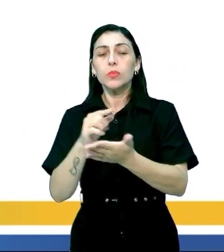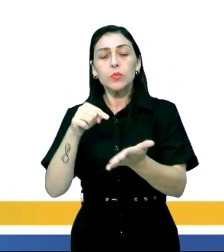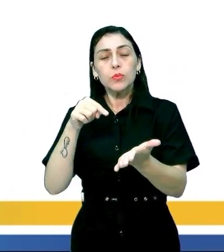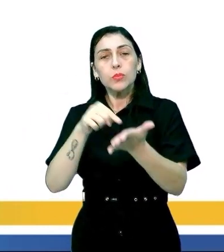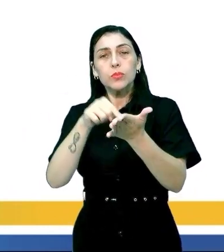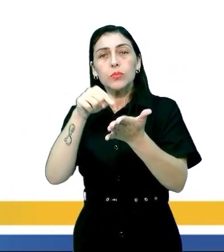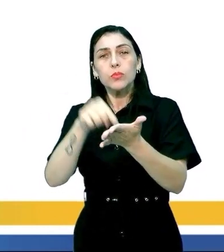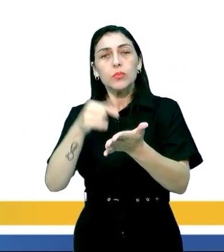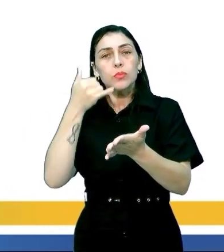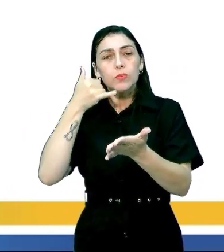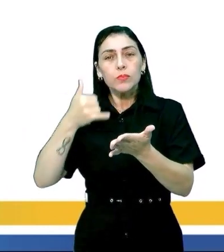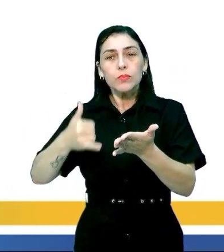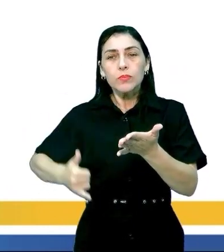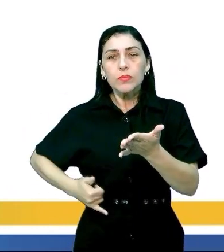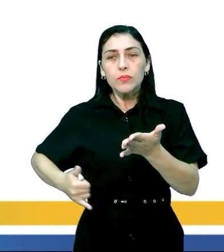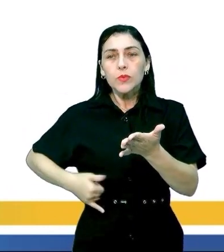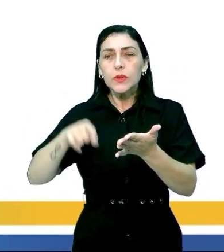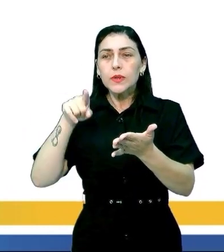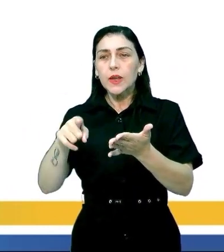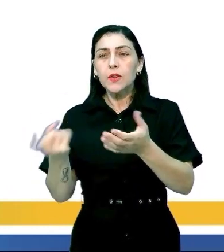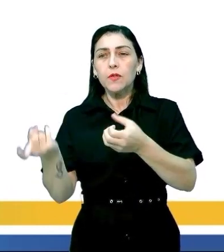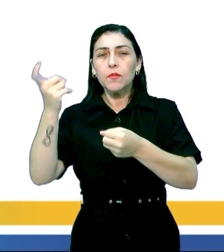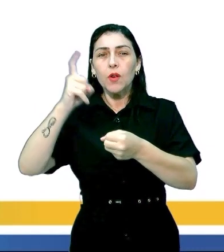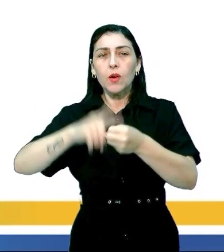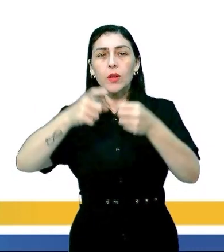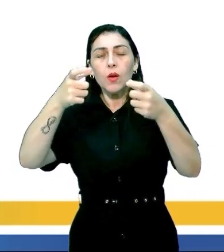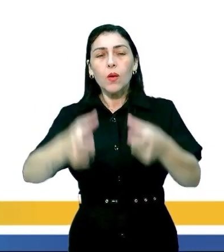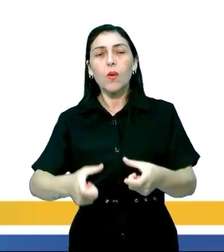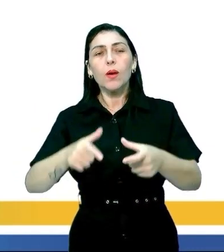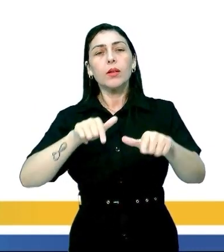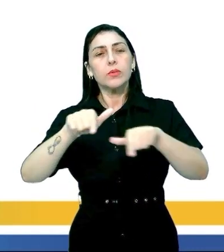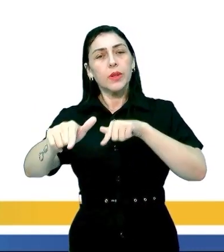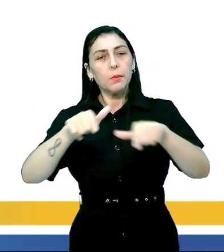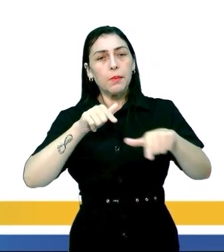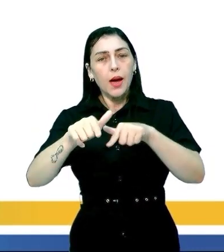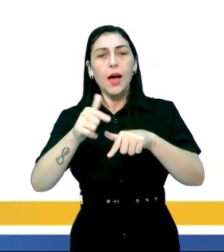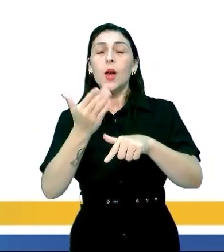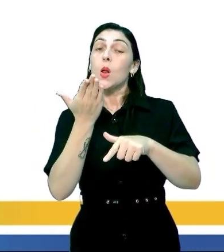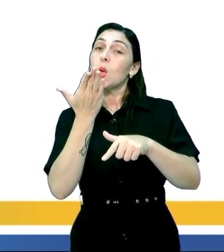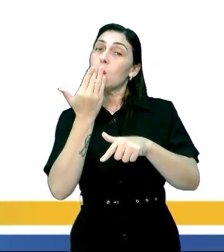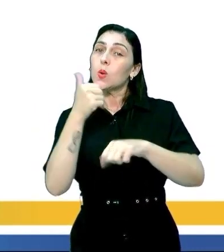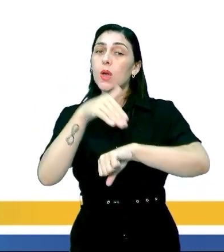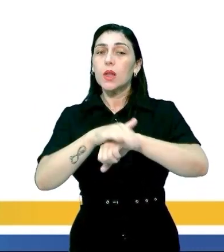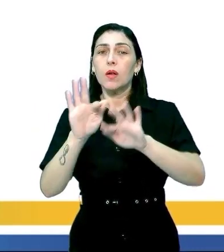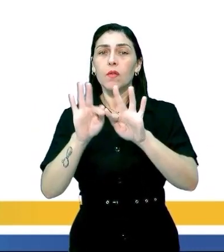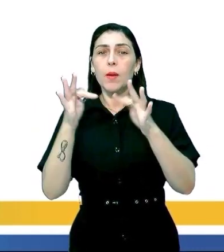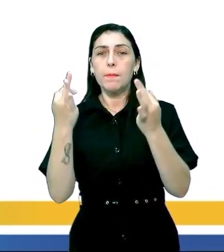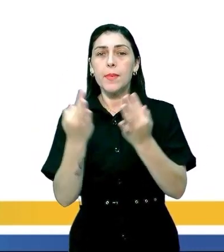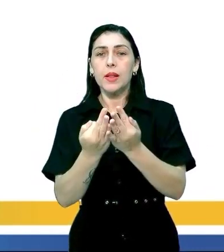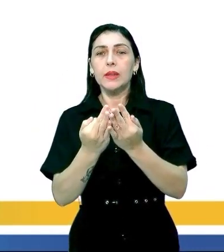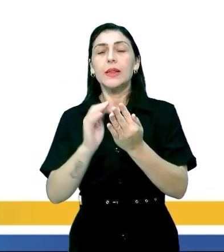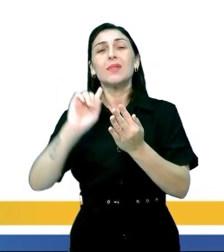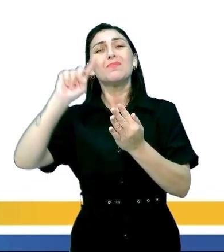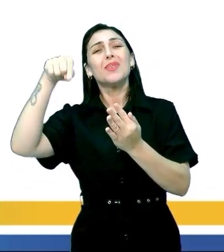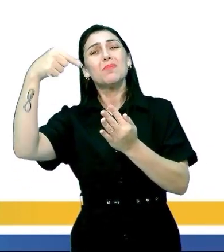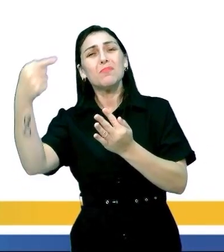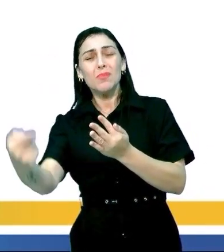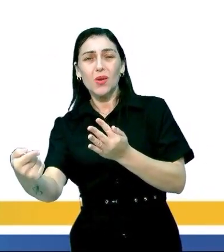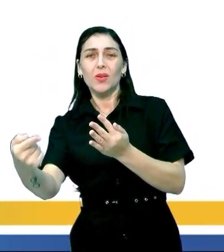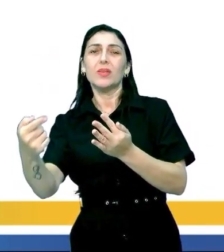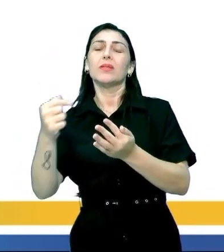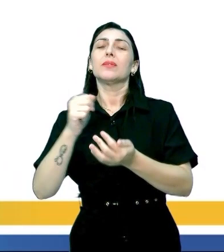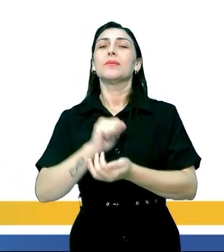alguns toques na tela do celular, você está de volta ao ambiente de trabalho. O jantar e a família ficaram